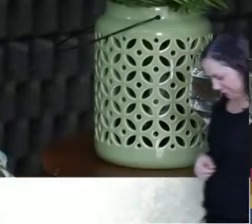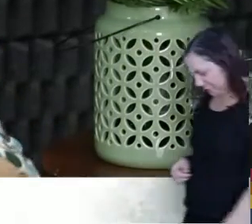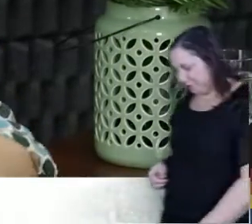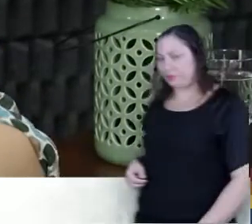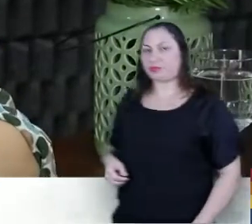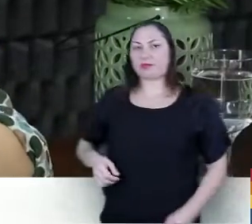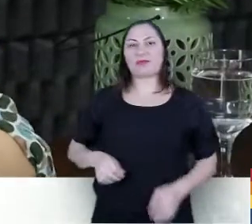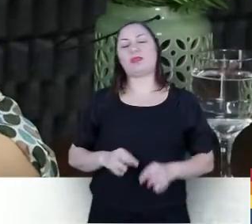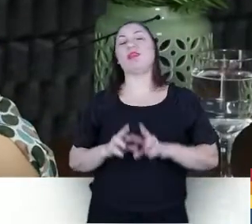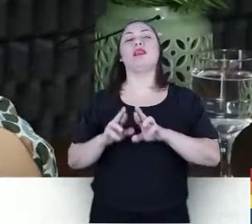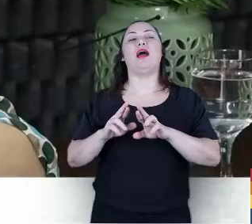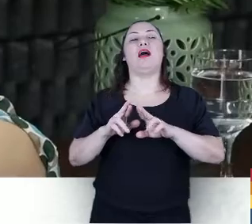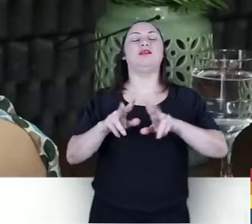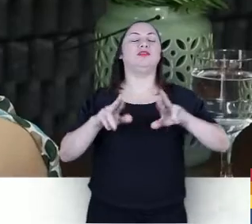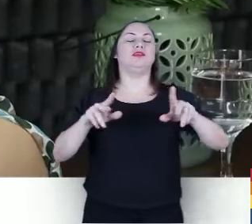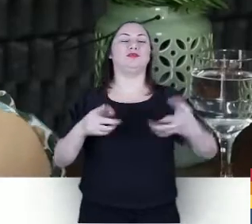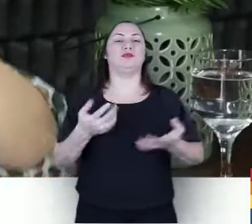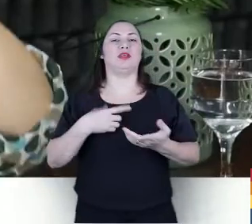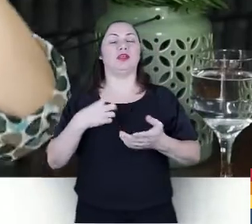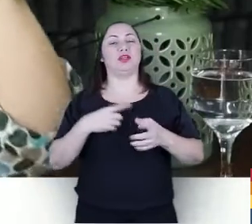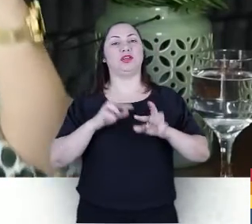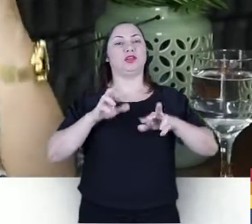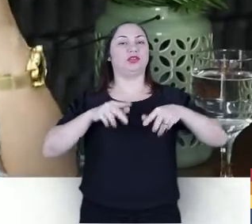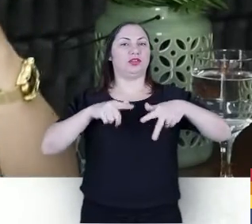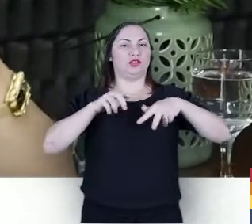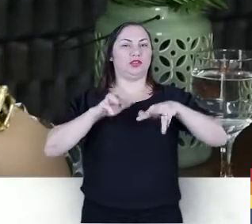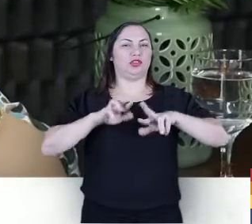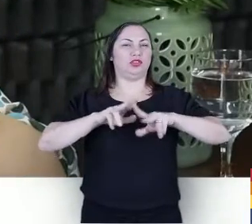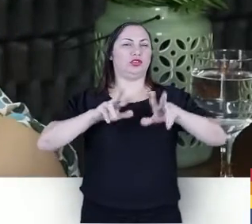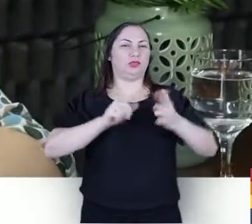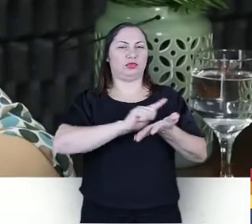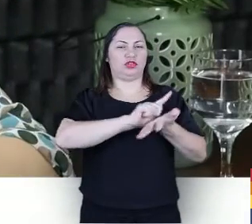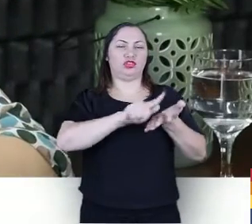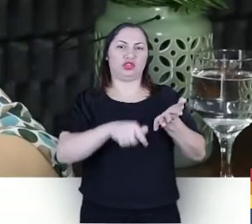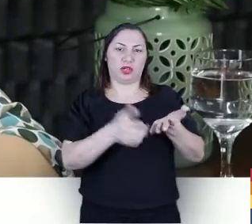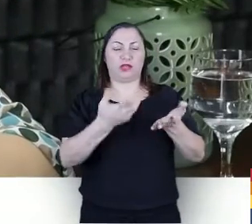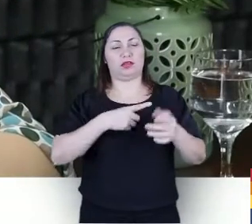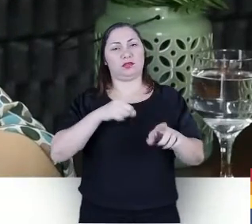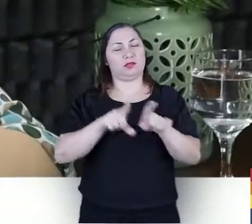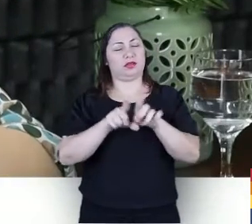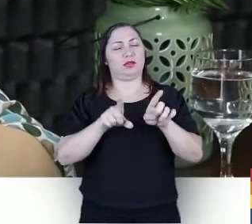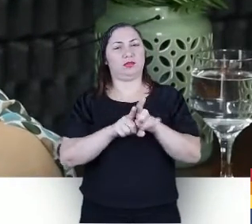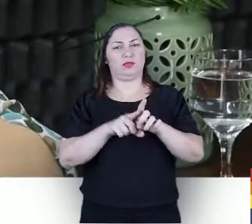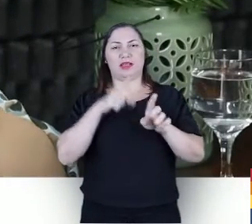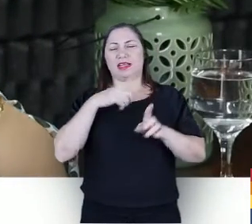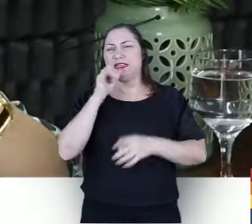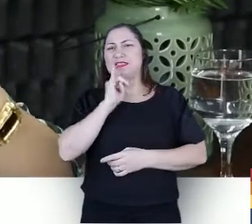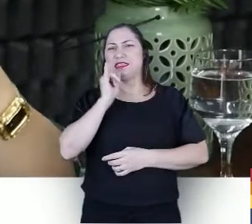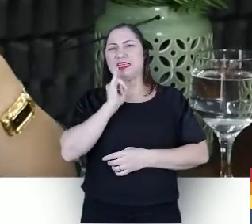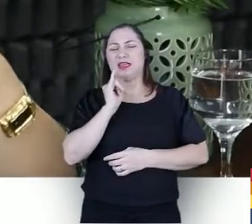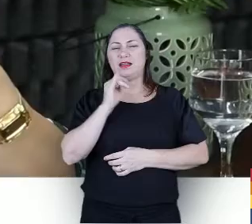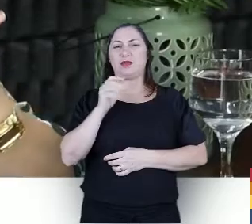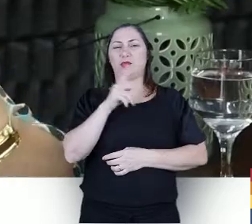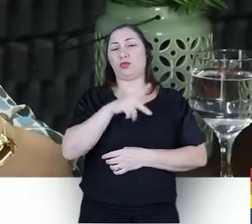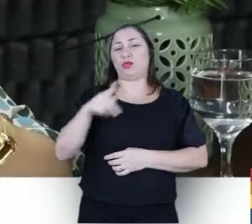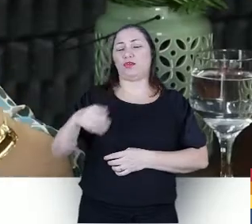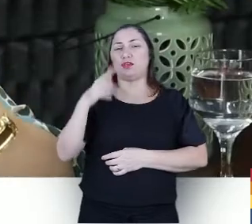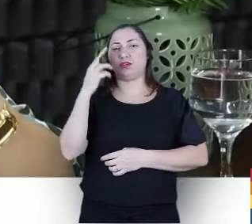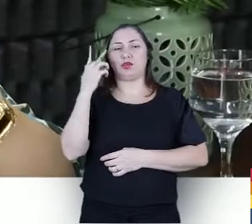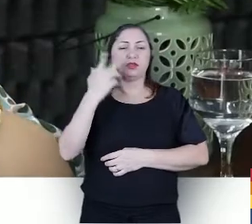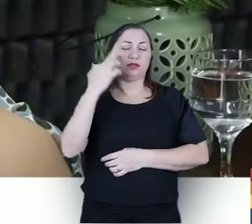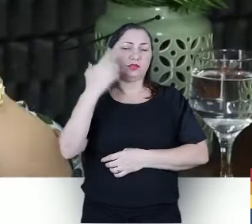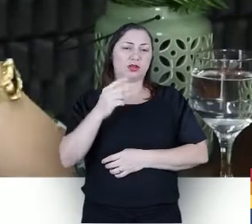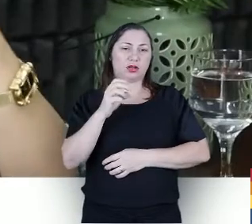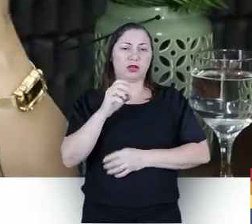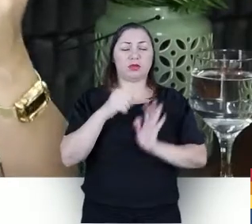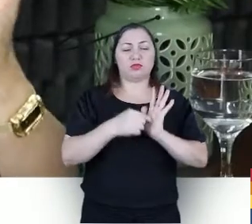trabalhar em conjunto com outras áreas é justamente a quantidade de gêneros textuais que nós temos. Né? Então, por que não trabalhar um infográfico?